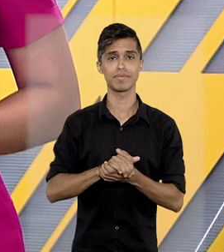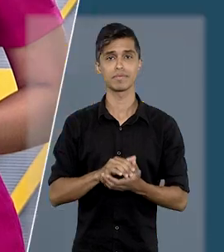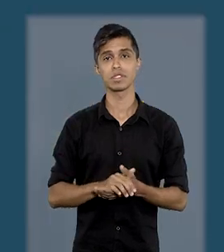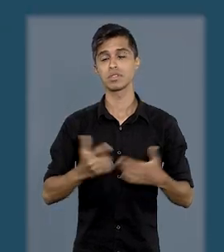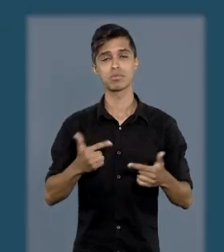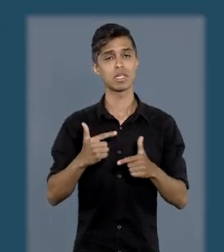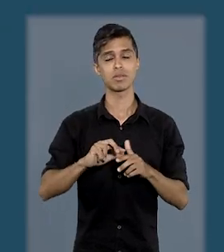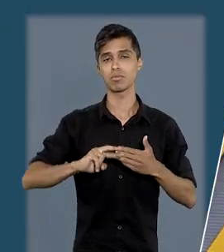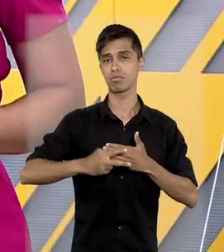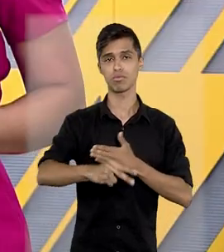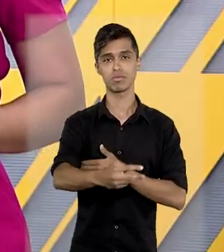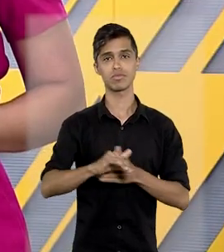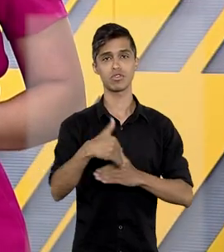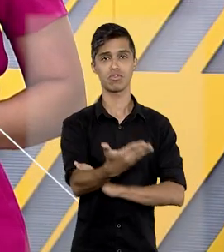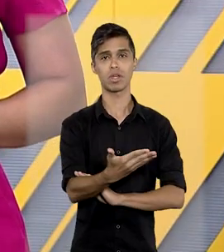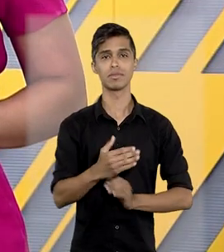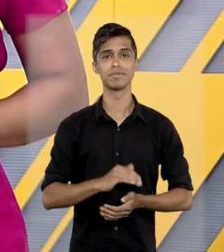externos.